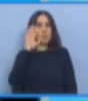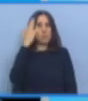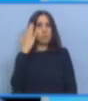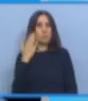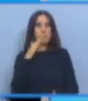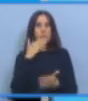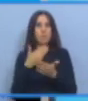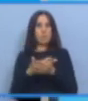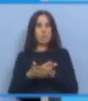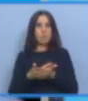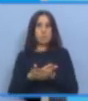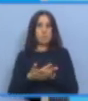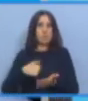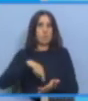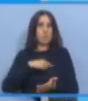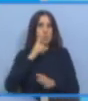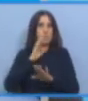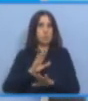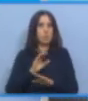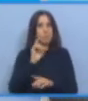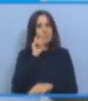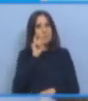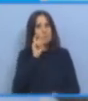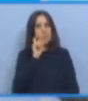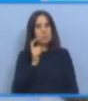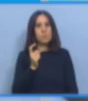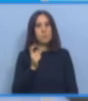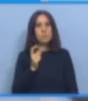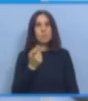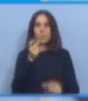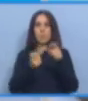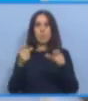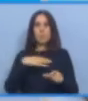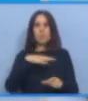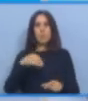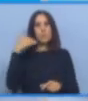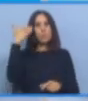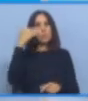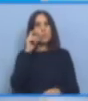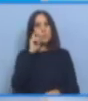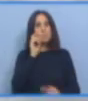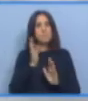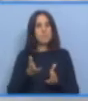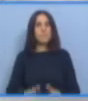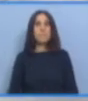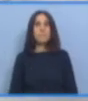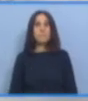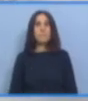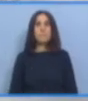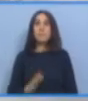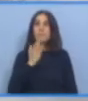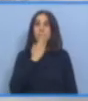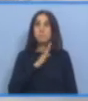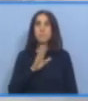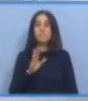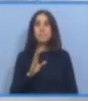fundamental para nós aqui estarmos e garantirmos, como humanidade, o nosso futuro. E felizmente que houve, enfim, o lançamento